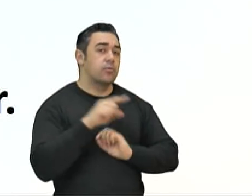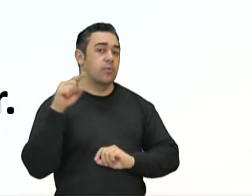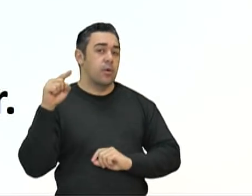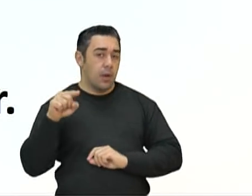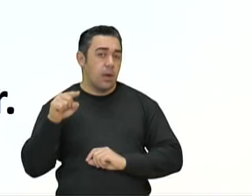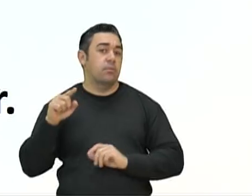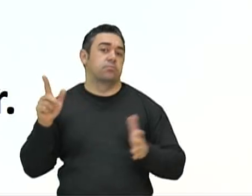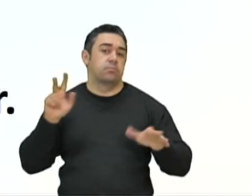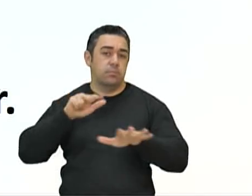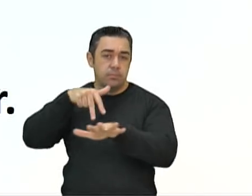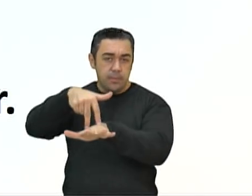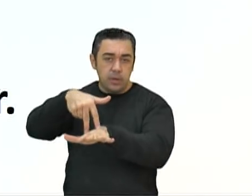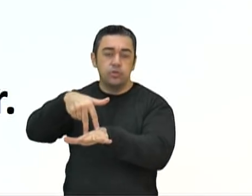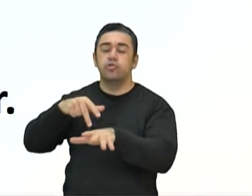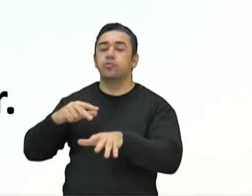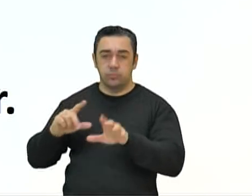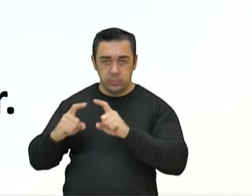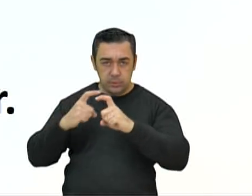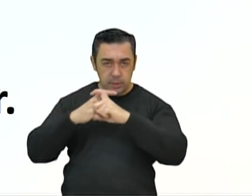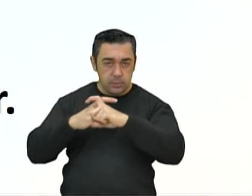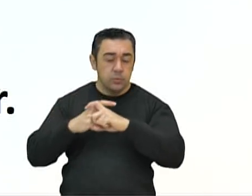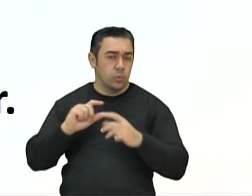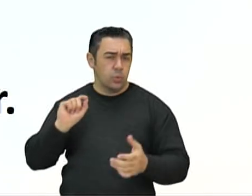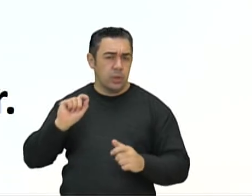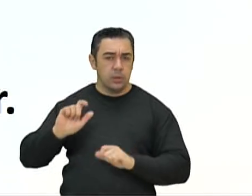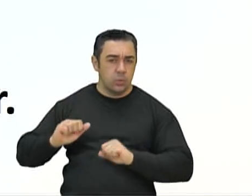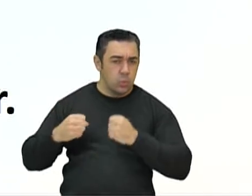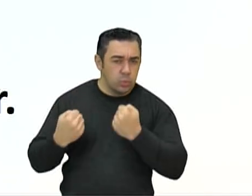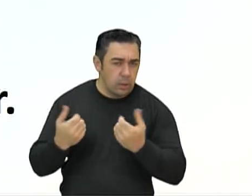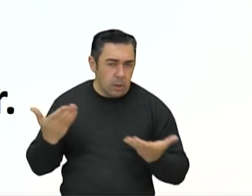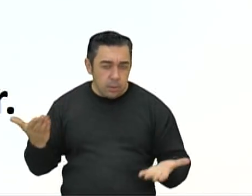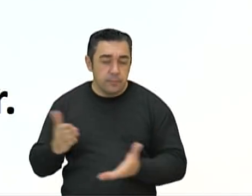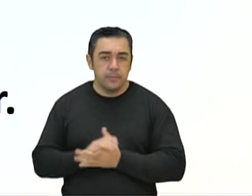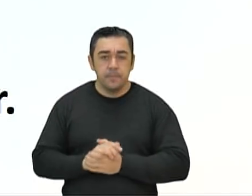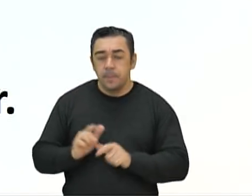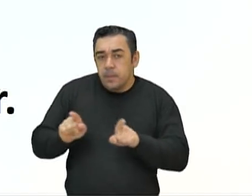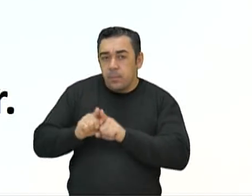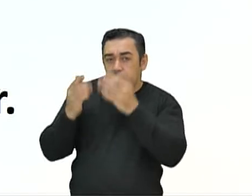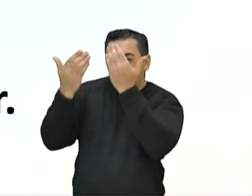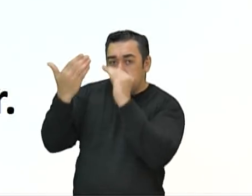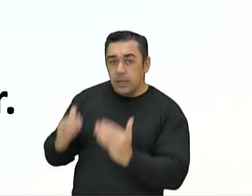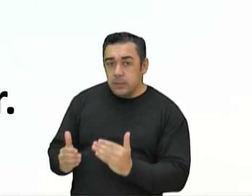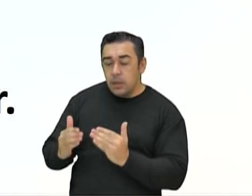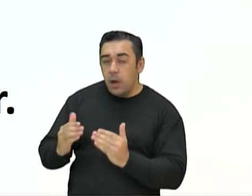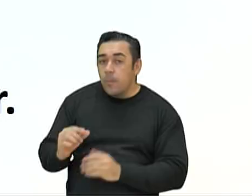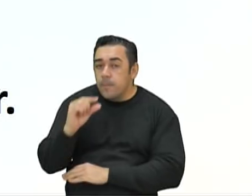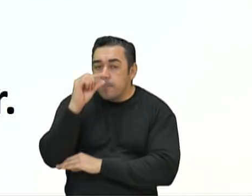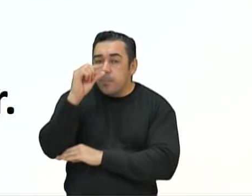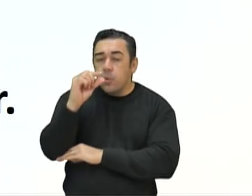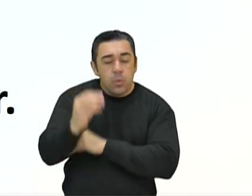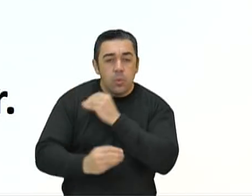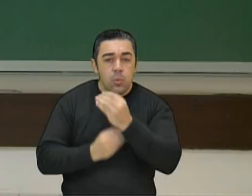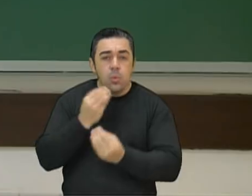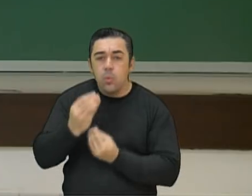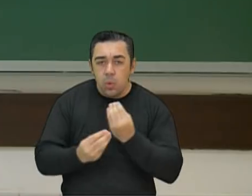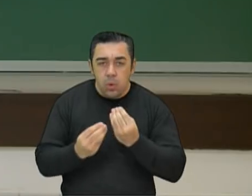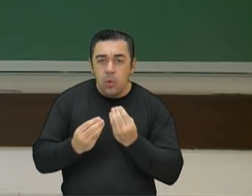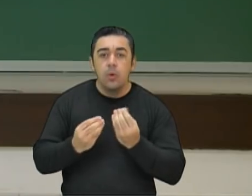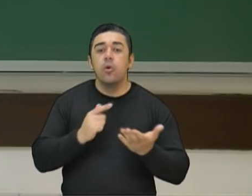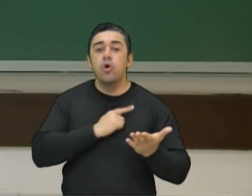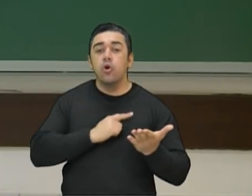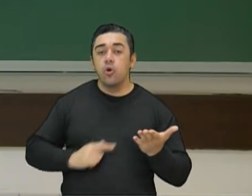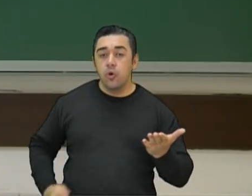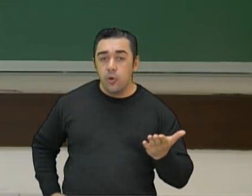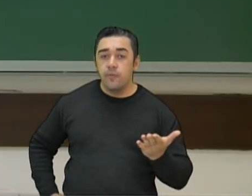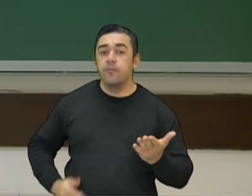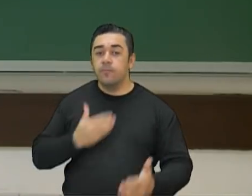nazismo, ou defendidos pelo nazismo, e ainda vamos analisar um pouco de como foi o governo de